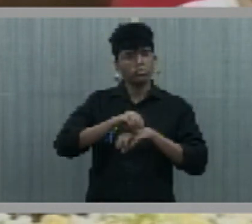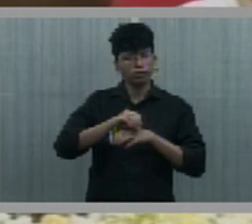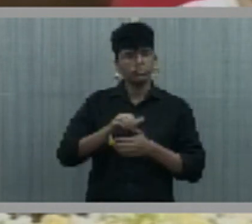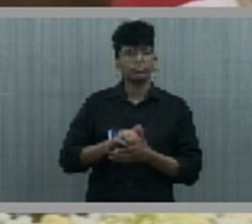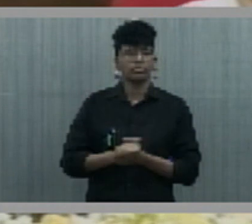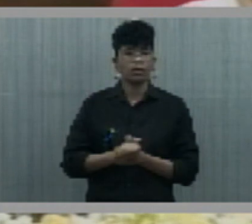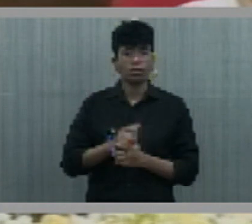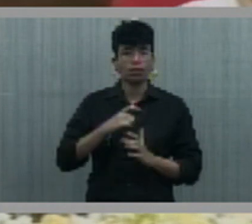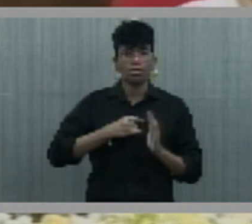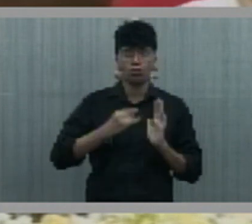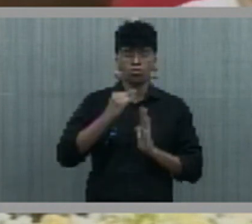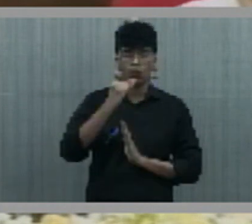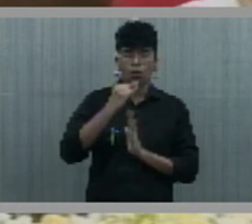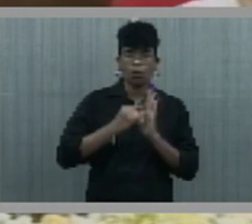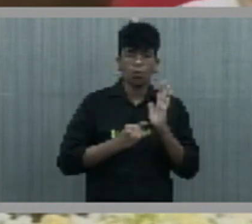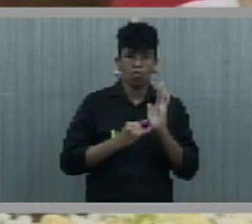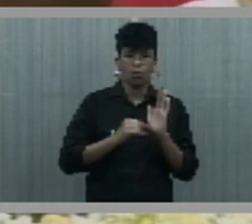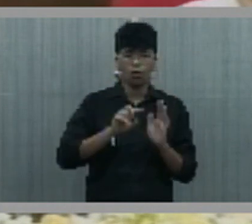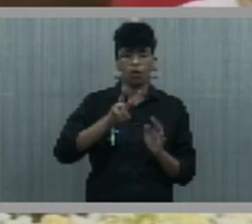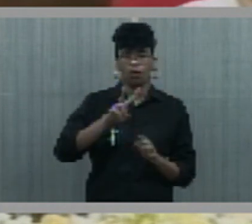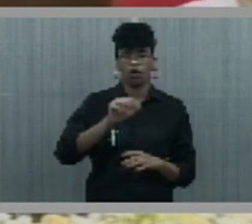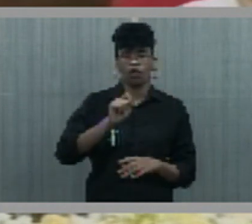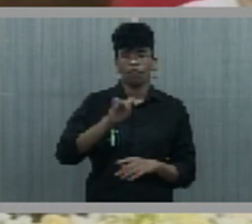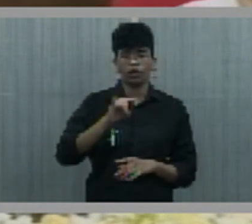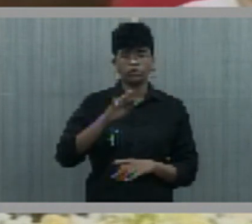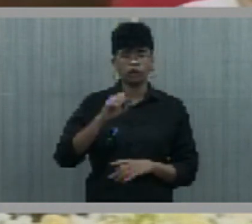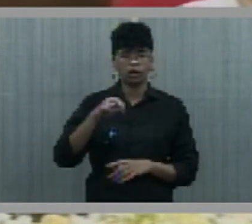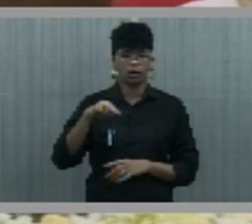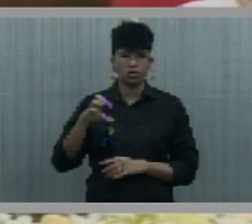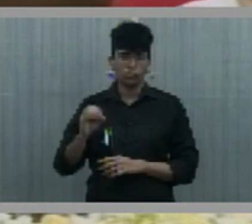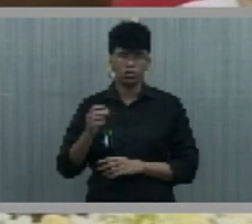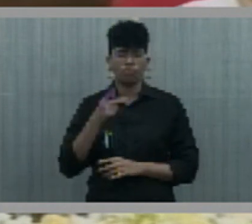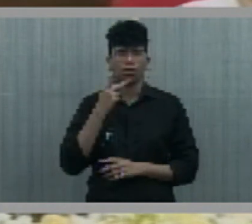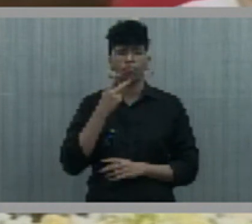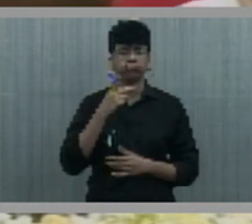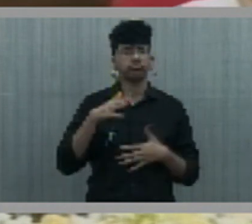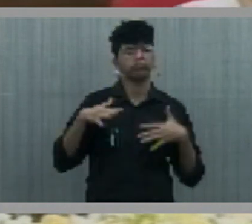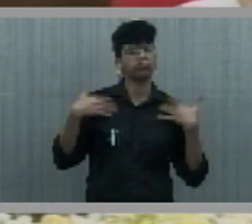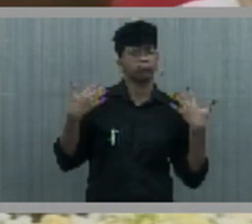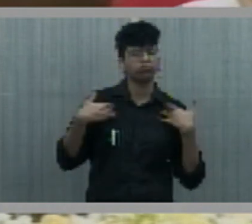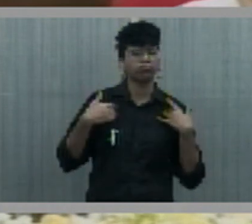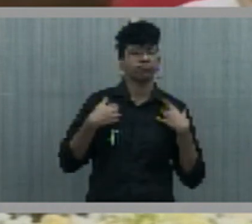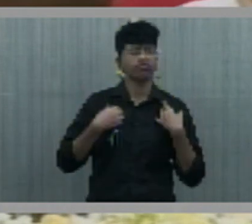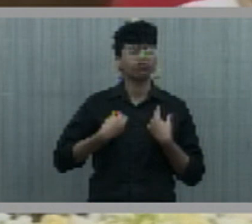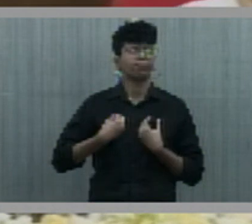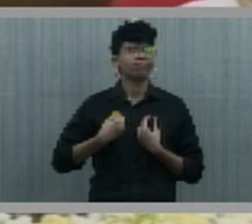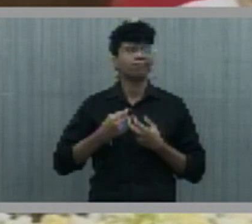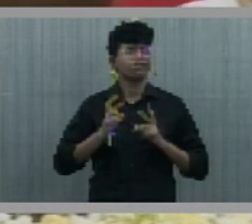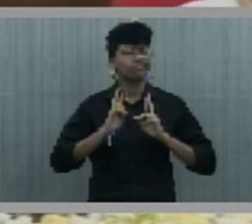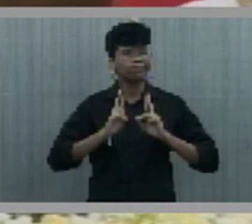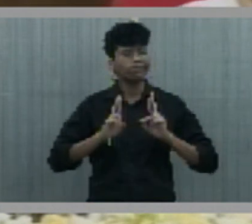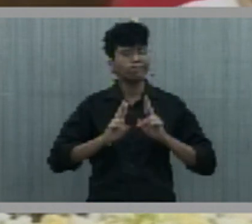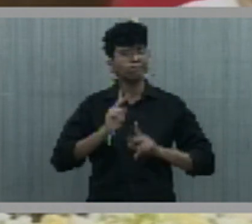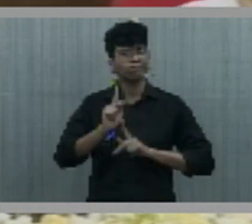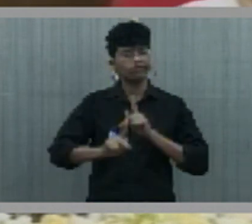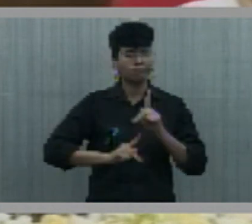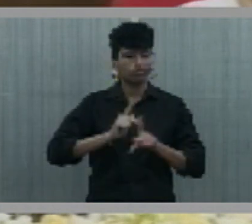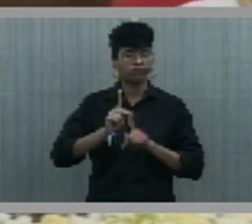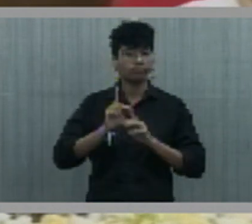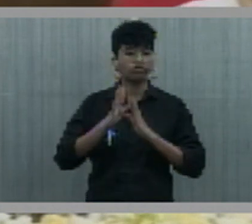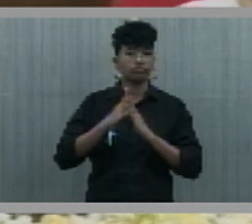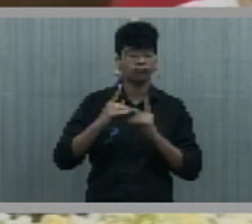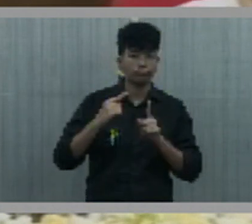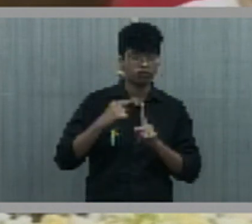um documento do Concílio Vaticano II, que fala das alegrias e esperanças do povo. A Igreja